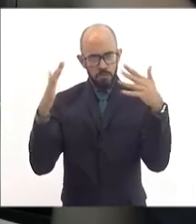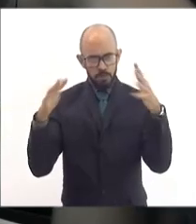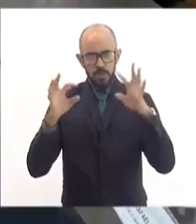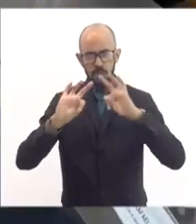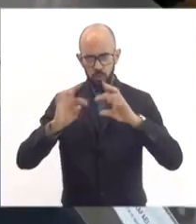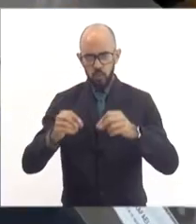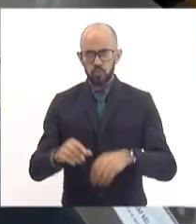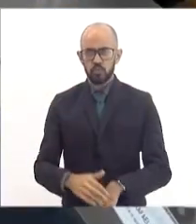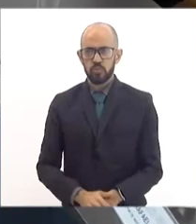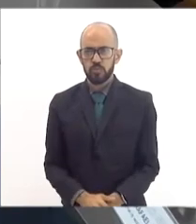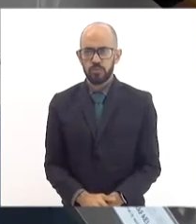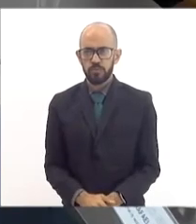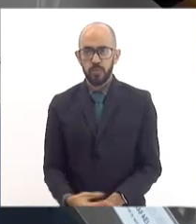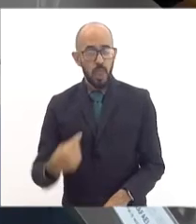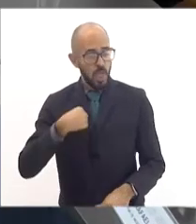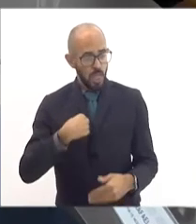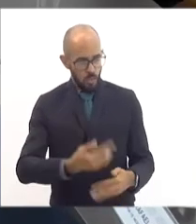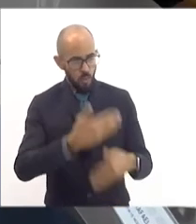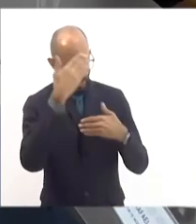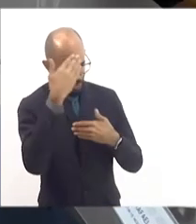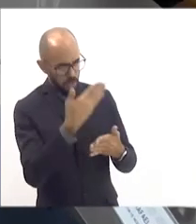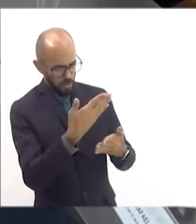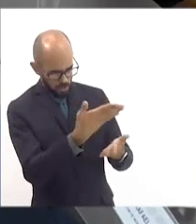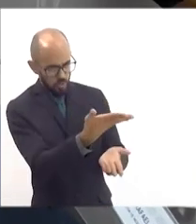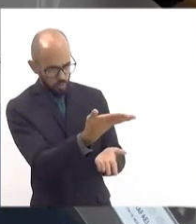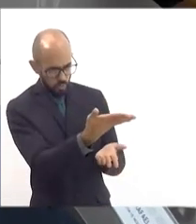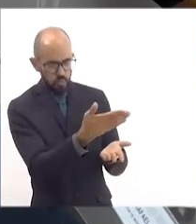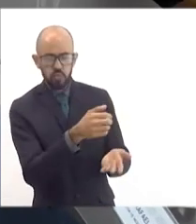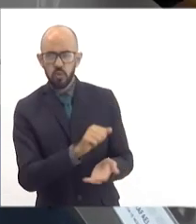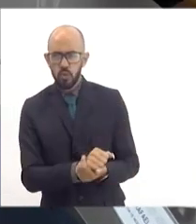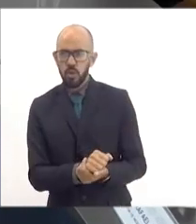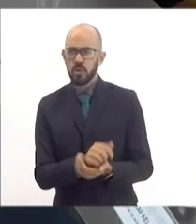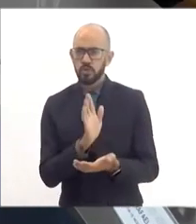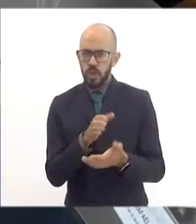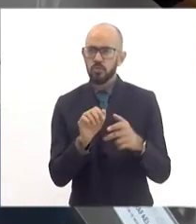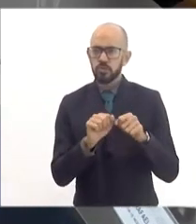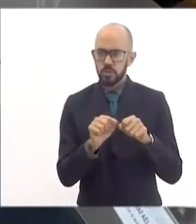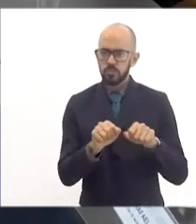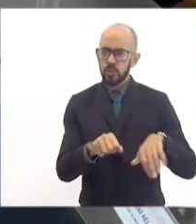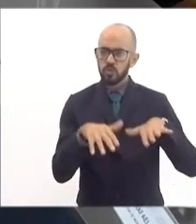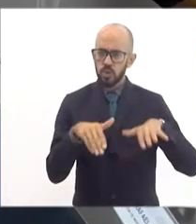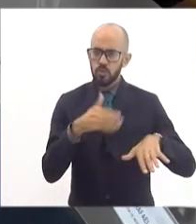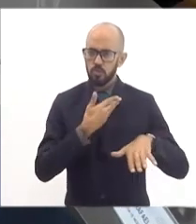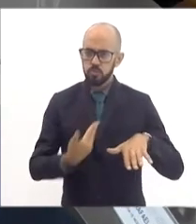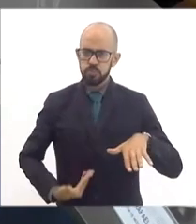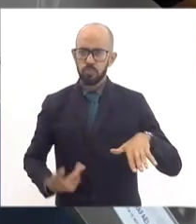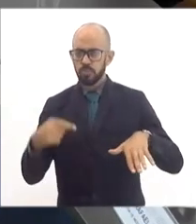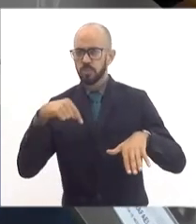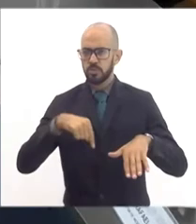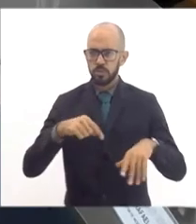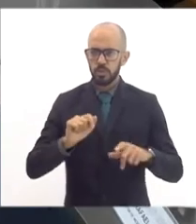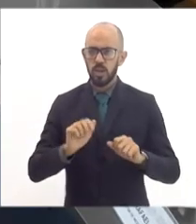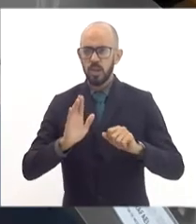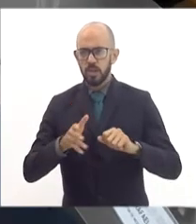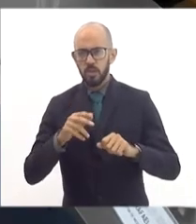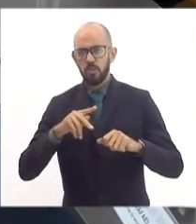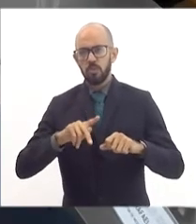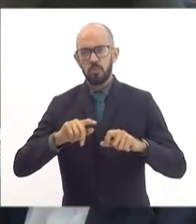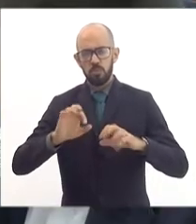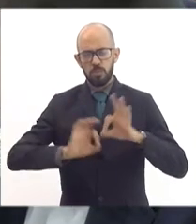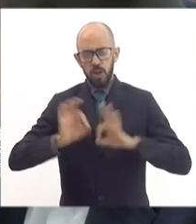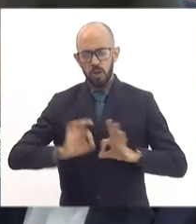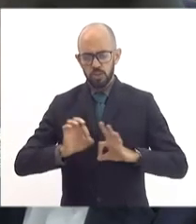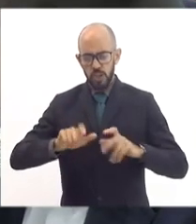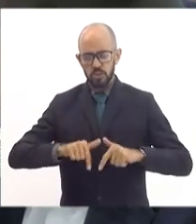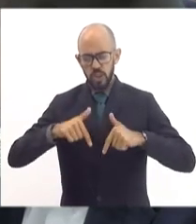Eu agradeço, né, e já fizemos aqui a audiência pública. até também projeto de iniciativa do deputado